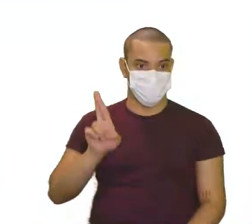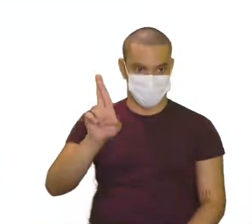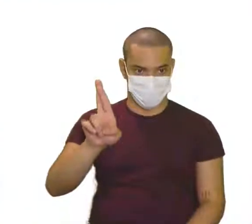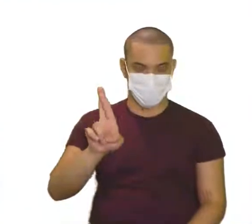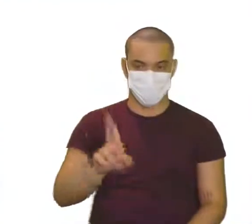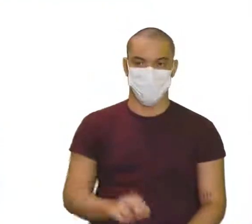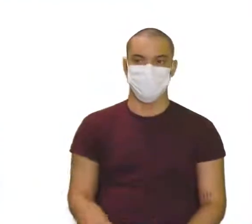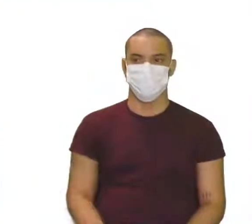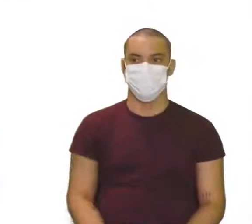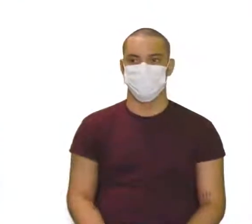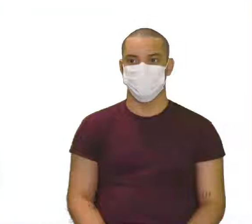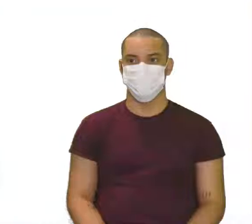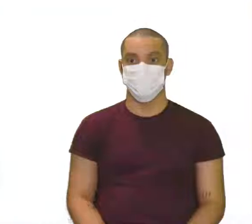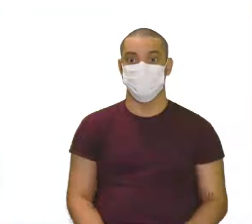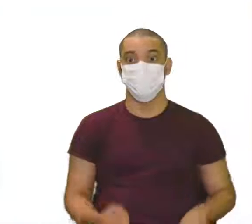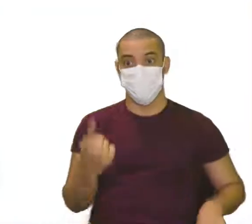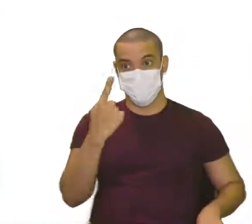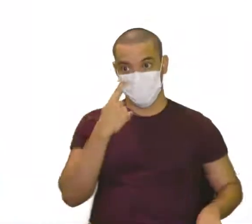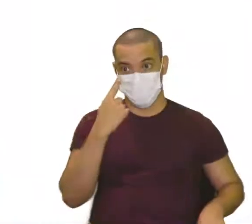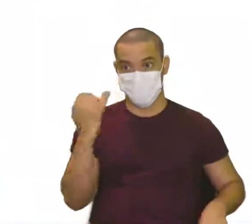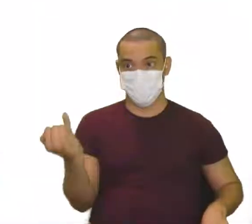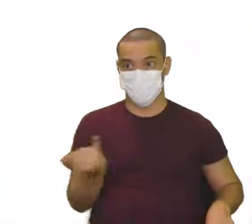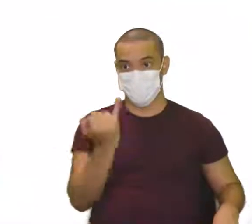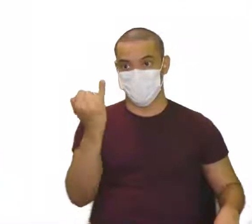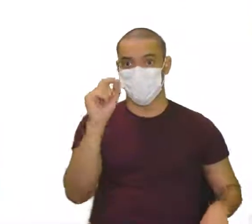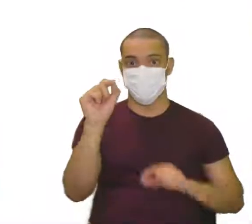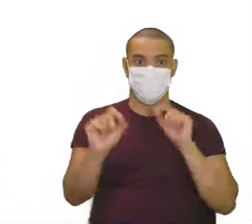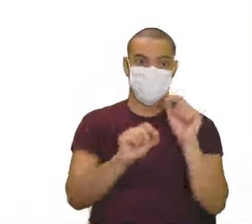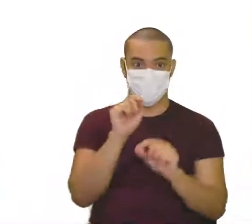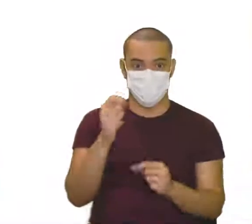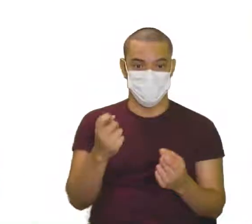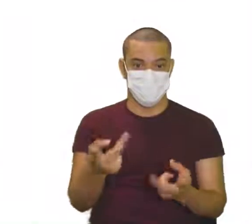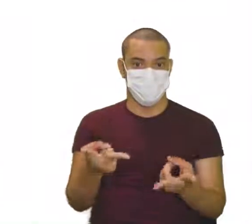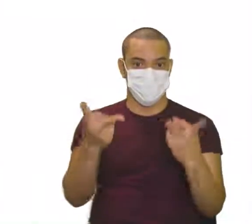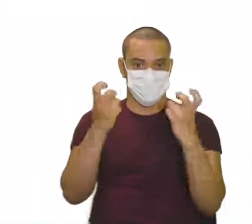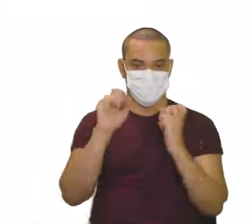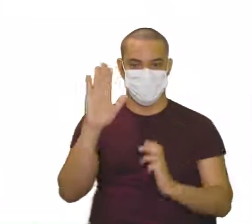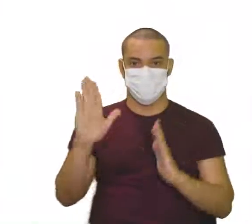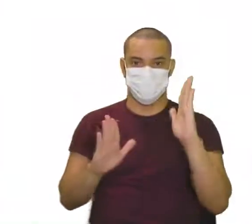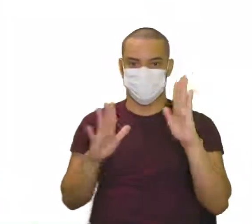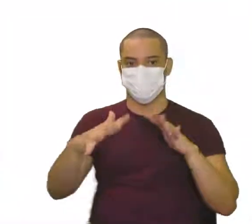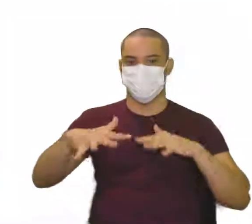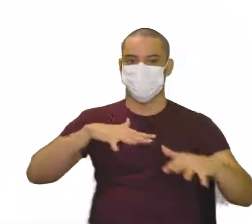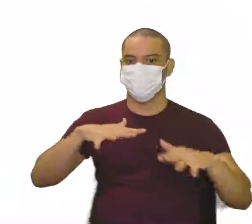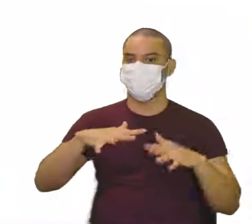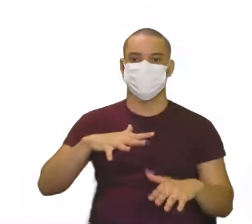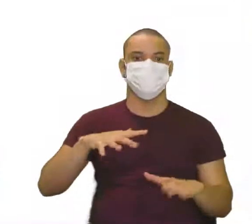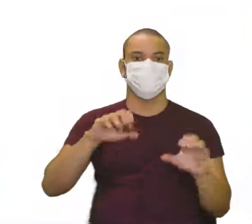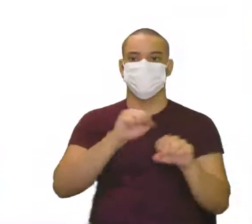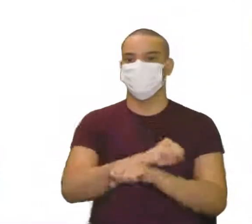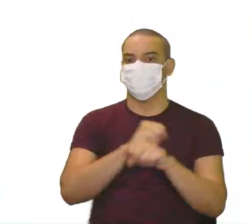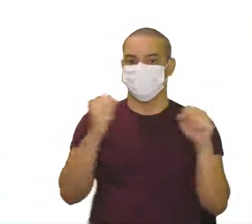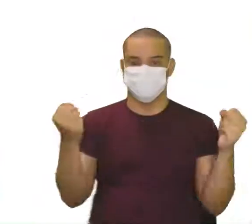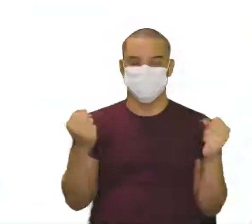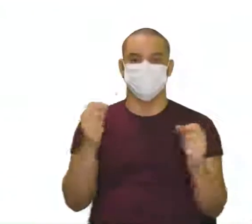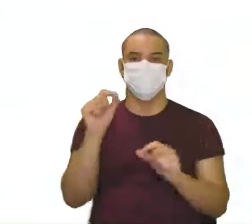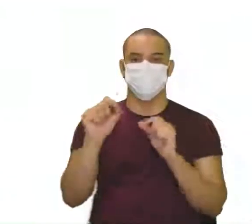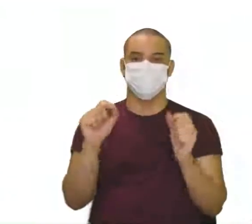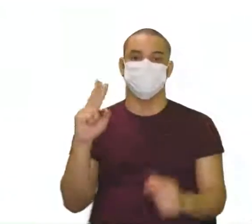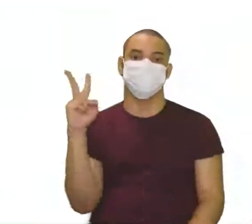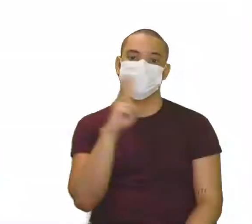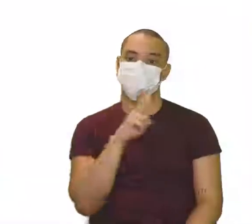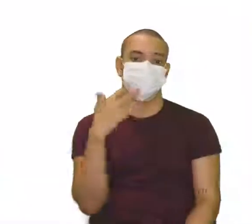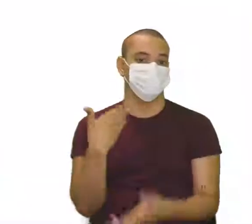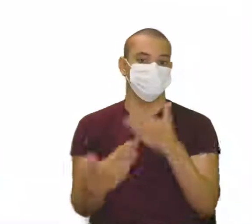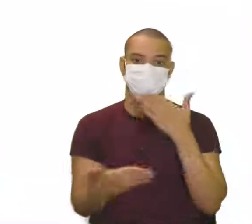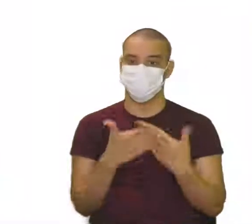pessoal? Observação importante. Note que o período desse movimento não depende da velocidade, qualquer que